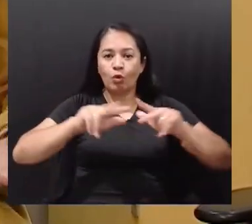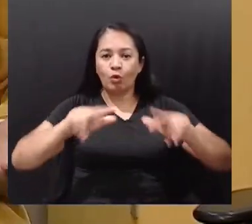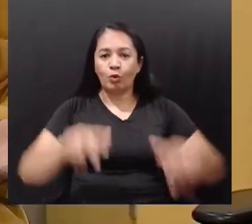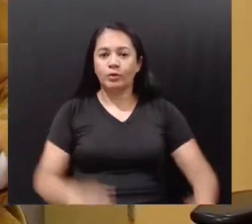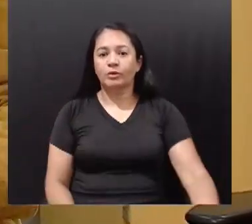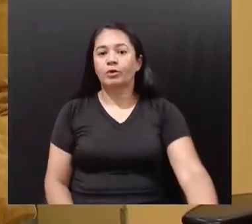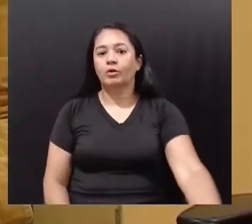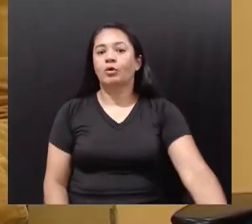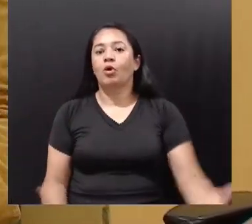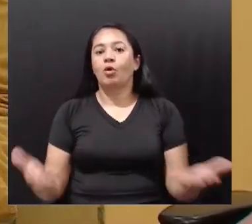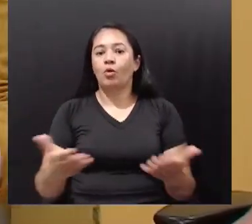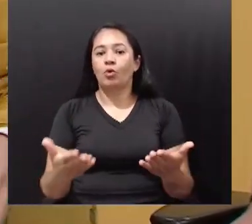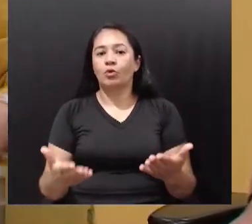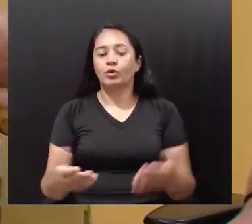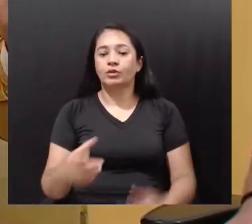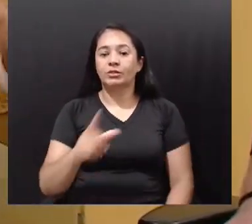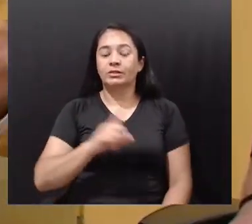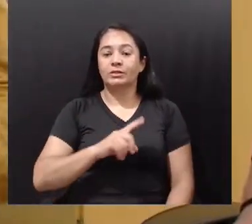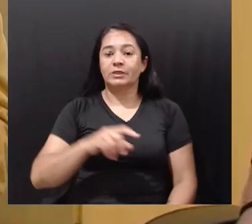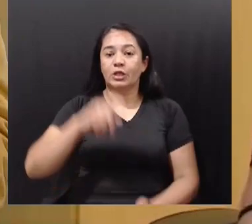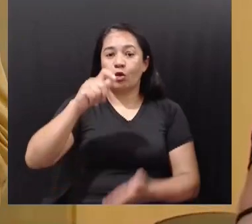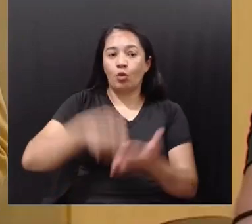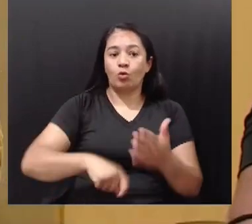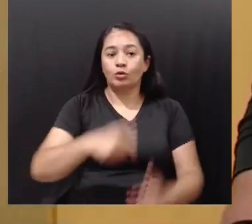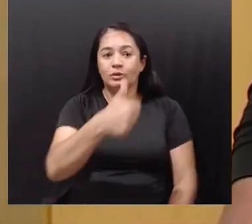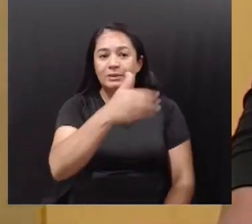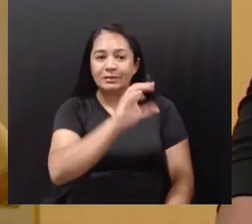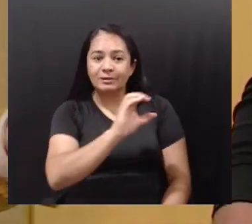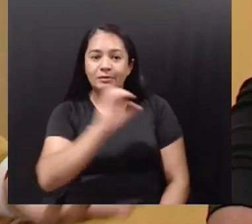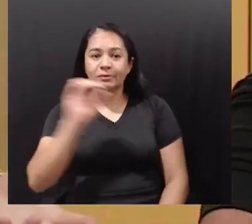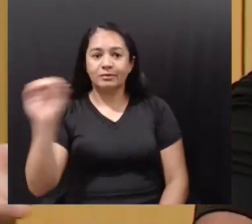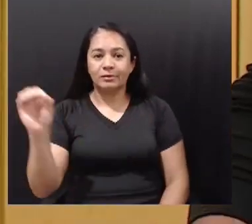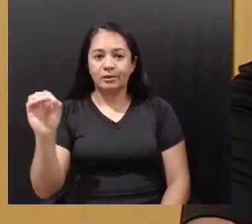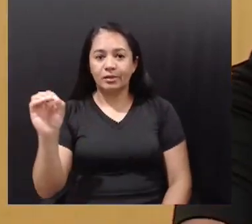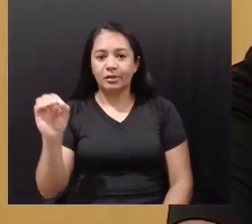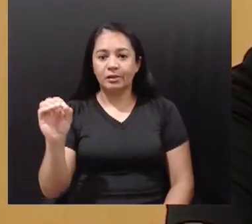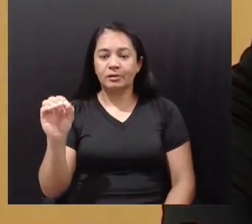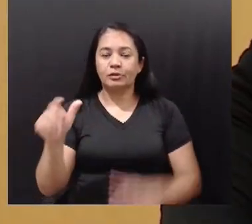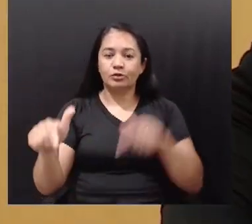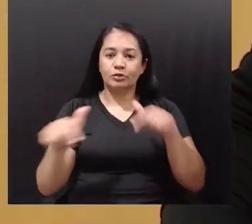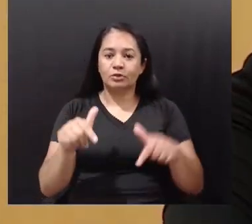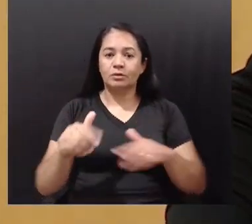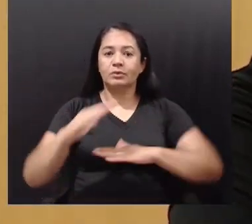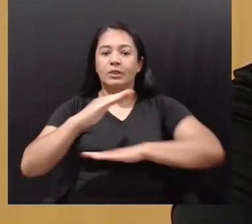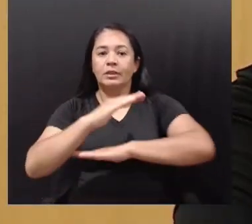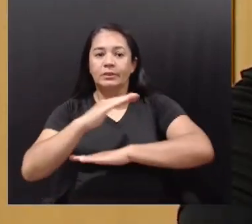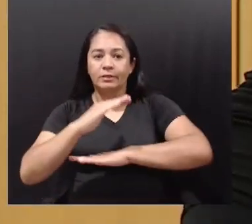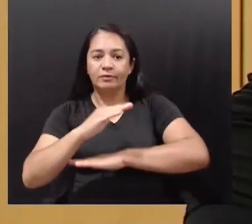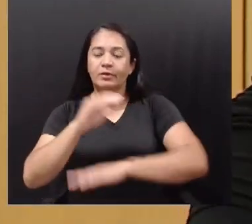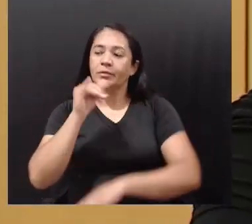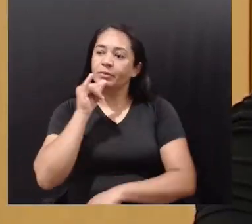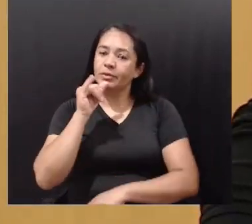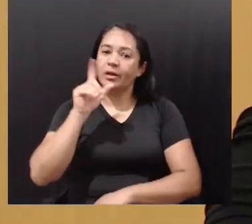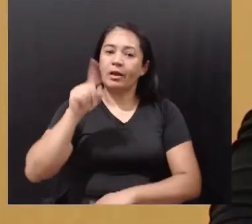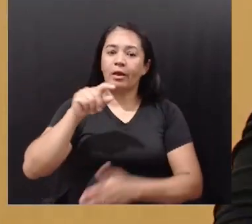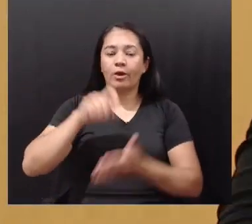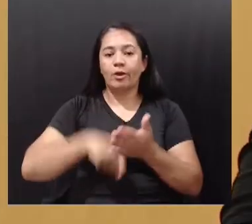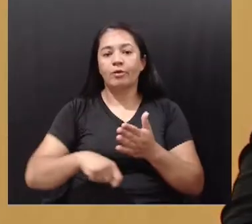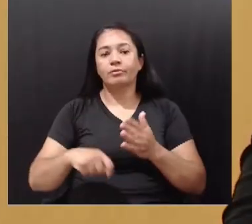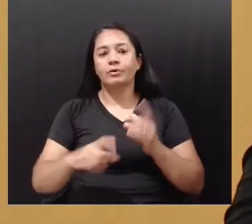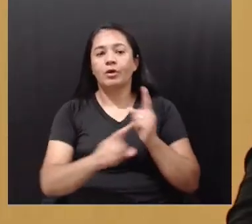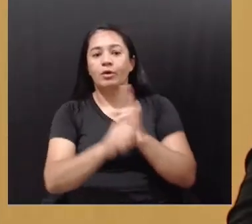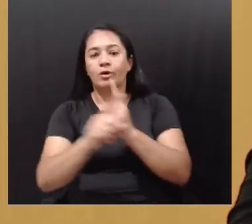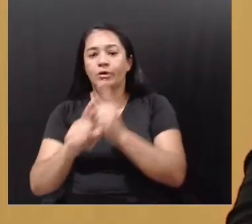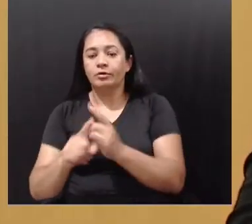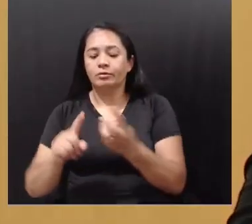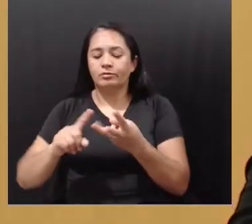100 contratos que fazem a casa acontecer, né? TV Câmara, por exemplo, é um contrato, recepção, cooperagem,